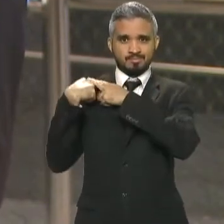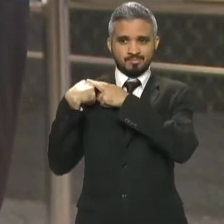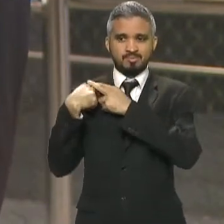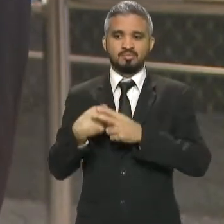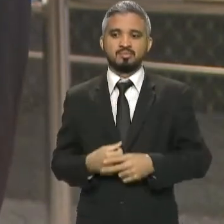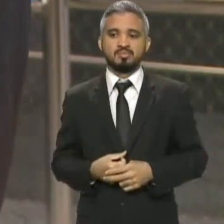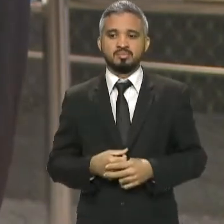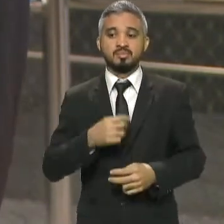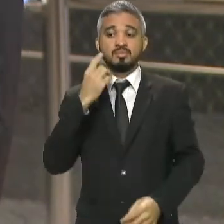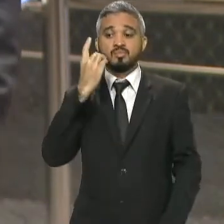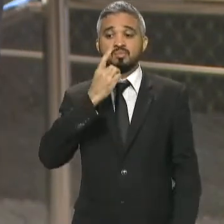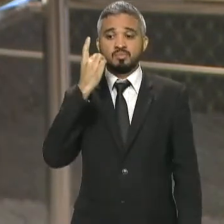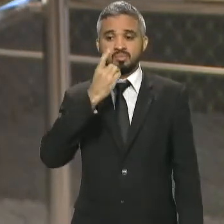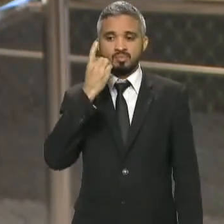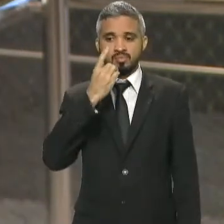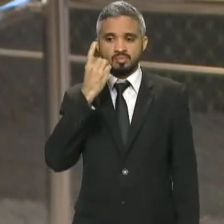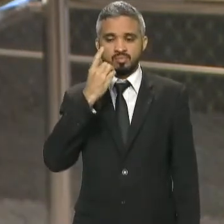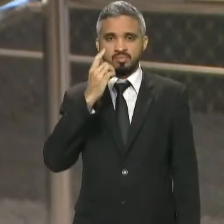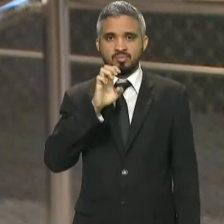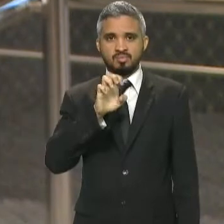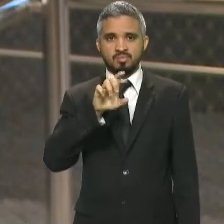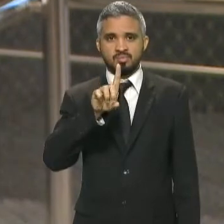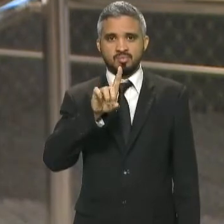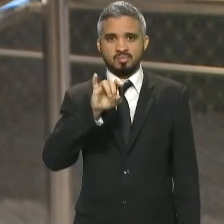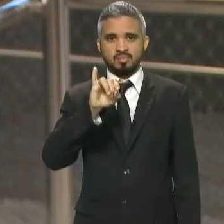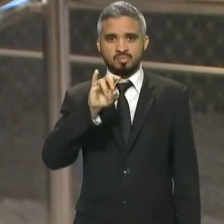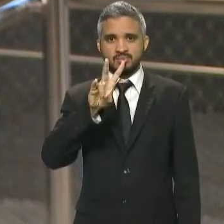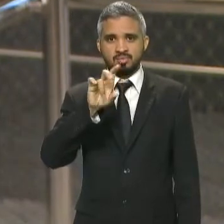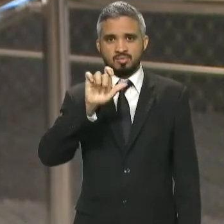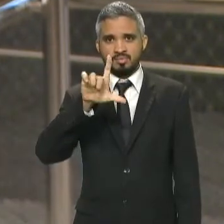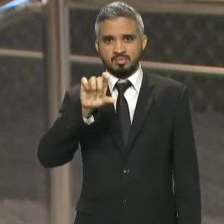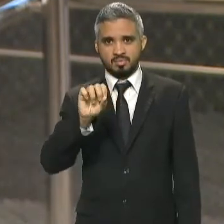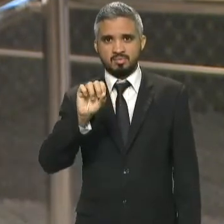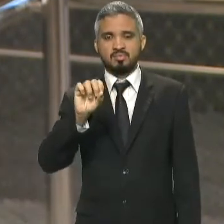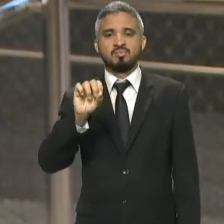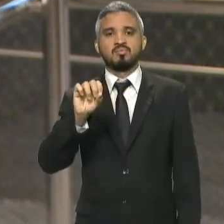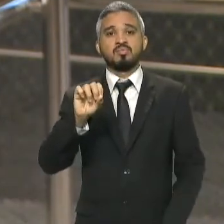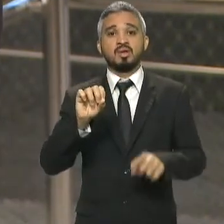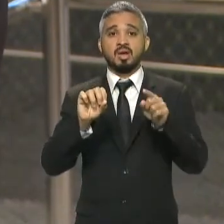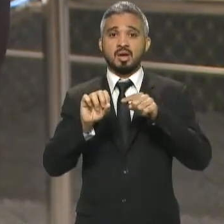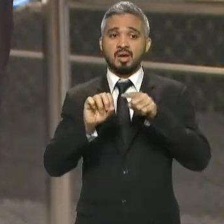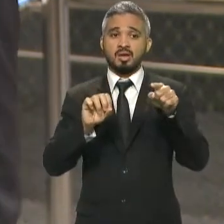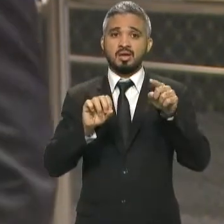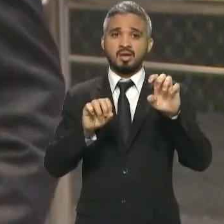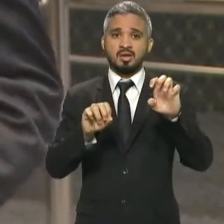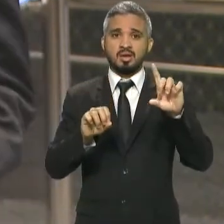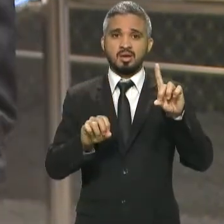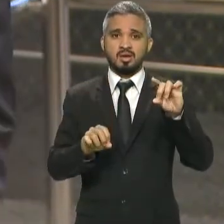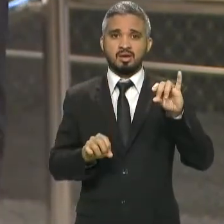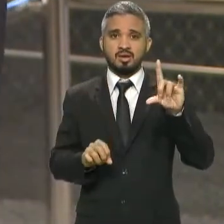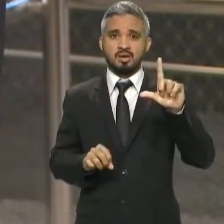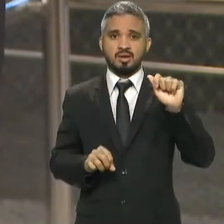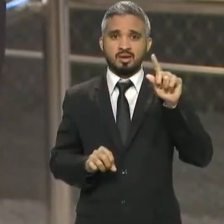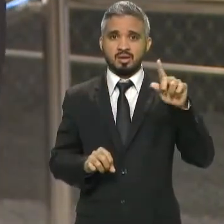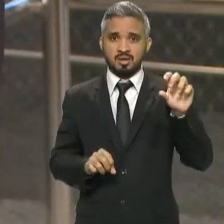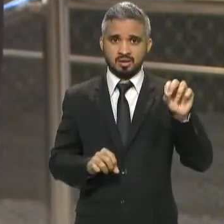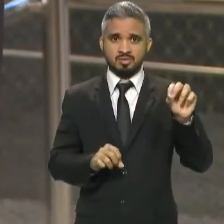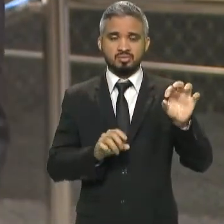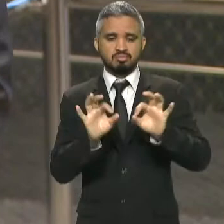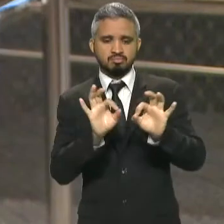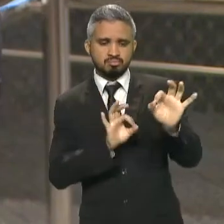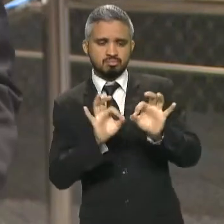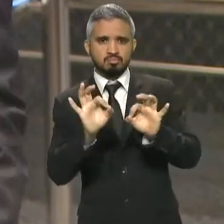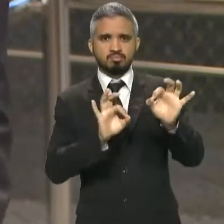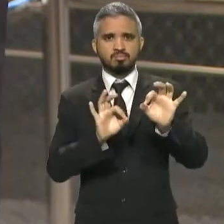deputado Edivaldo nas mãos do deputado Edilásio Júnior. E assim nós vamos seguindo, nos falando 2, 3 vezes no